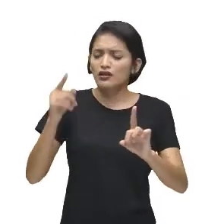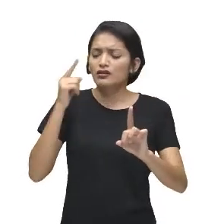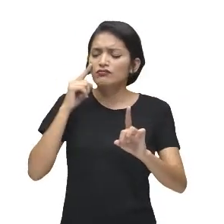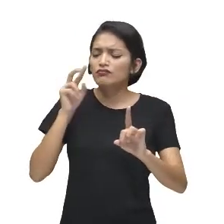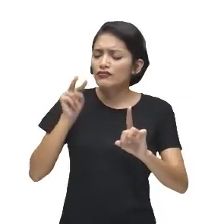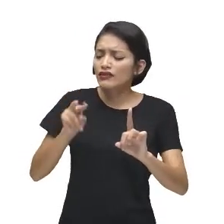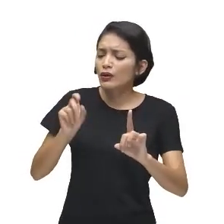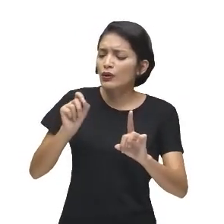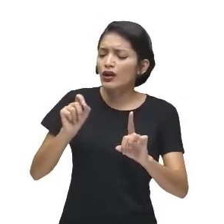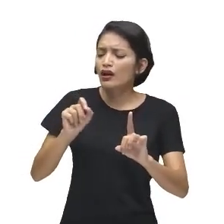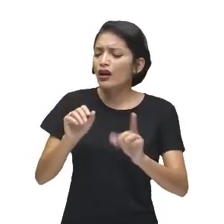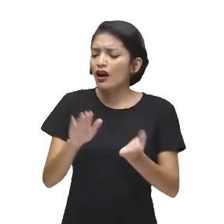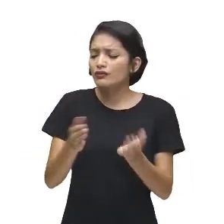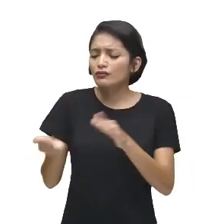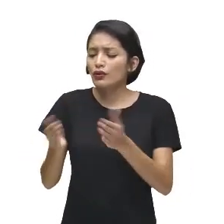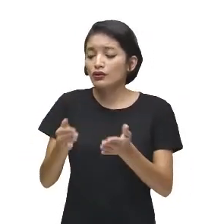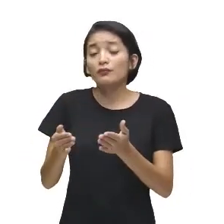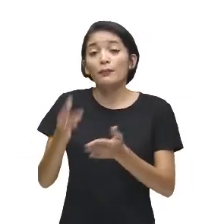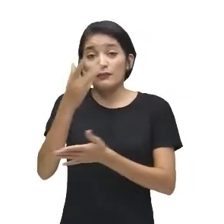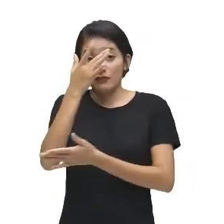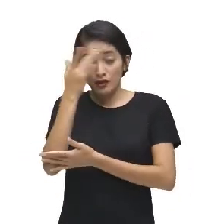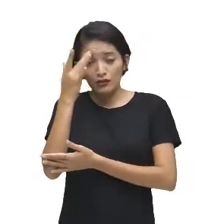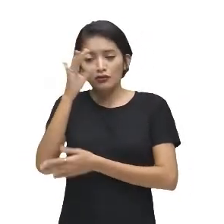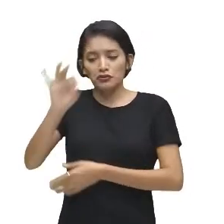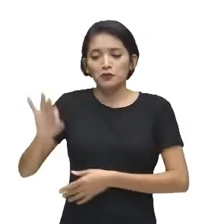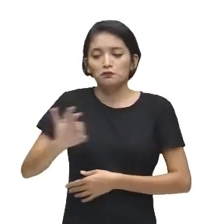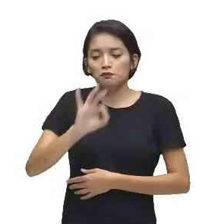sagradas, né?